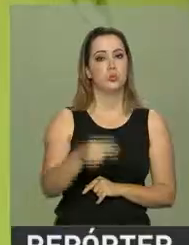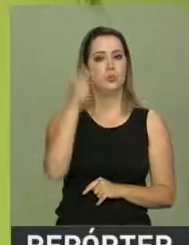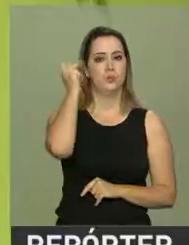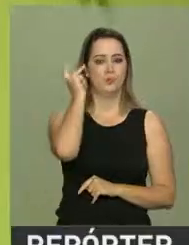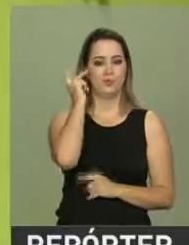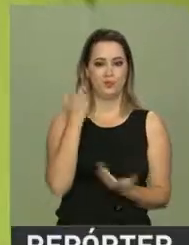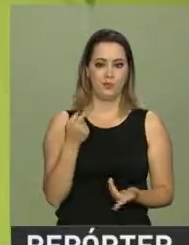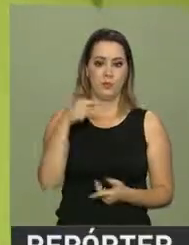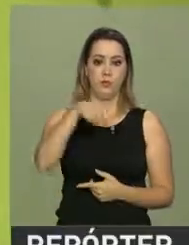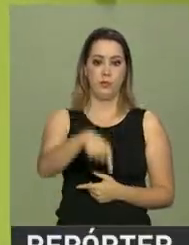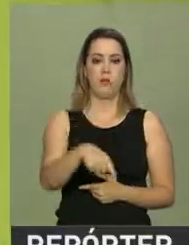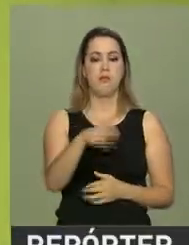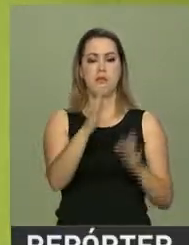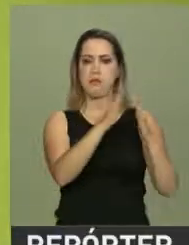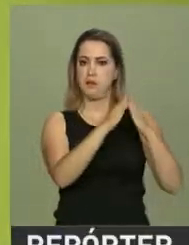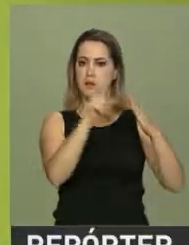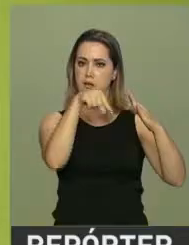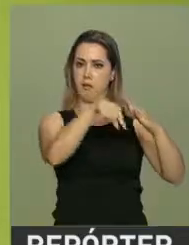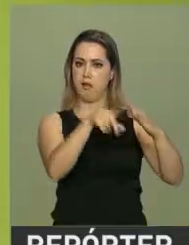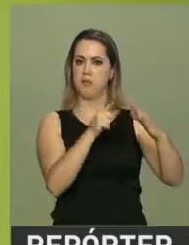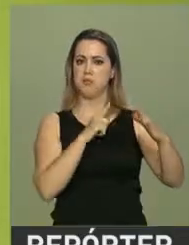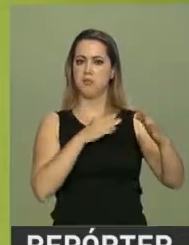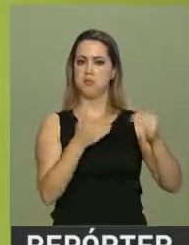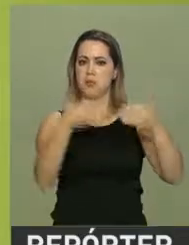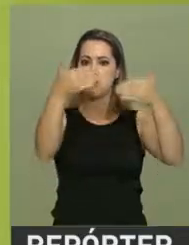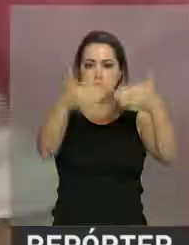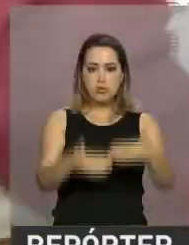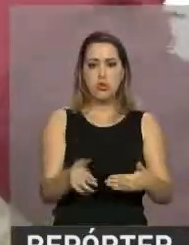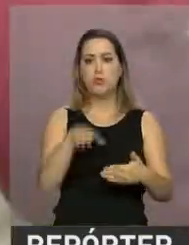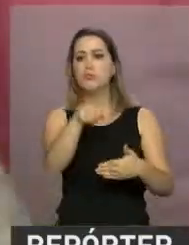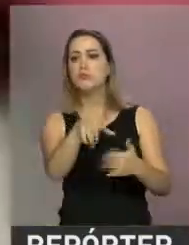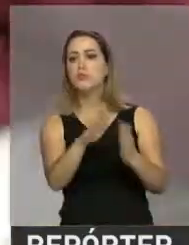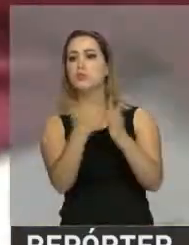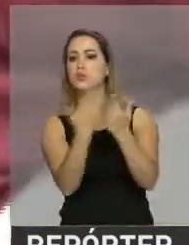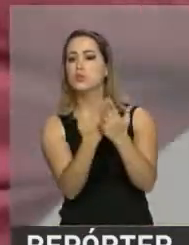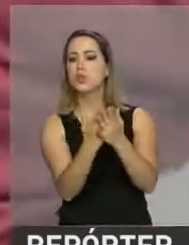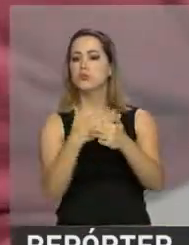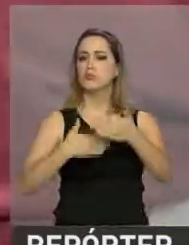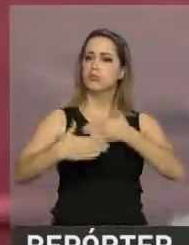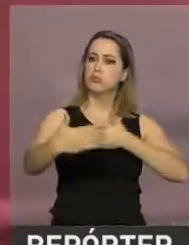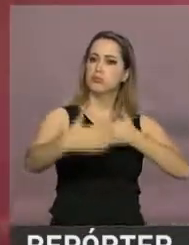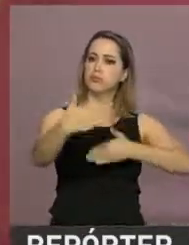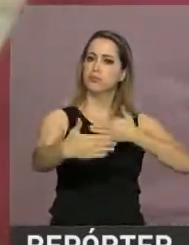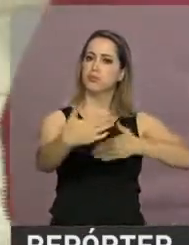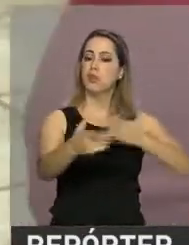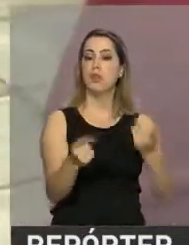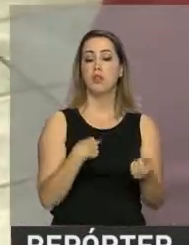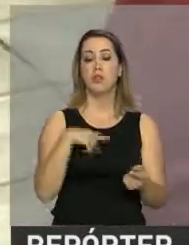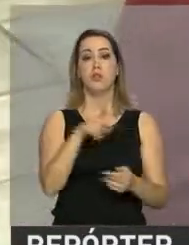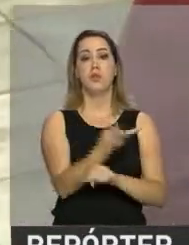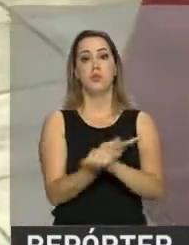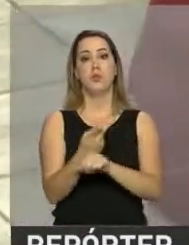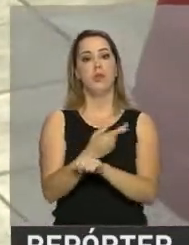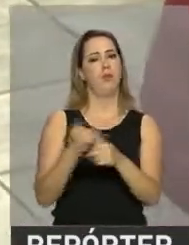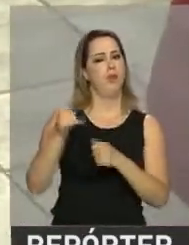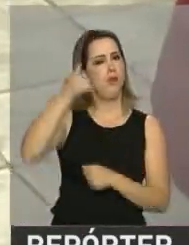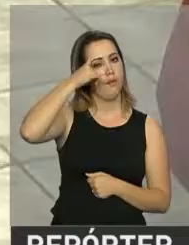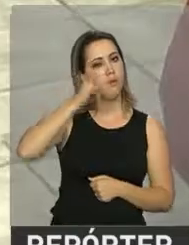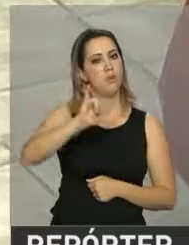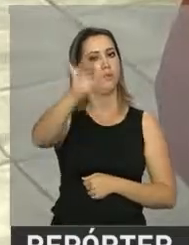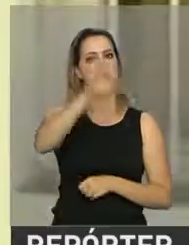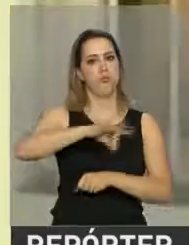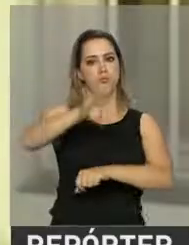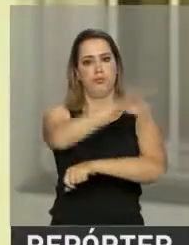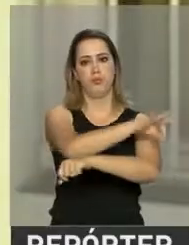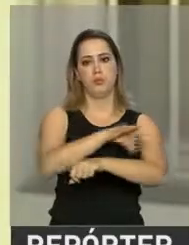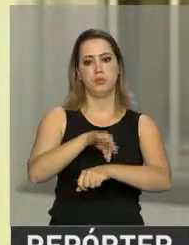Paulo. Na casa do Elcio, que fica bem em frente à escola, o eletricista busca se prevenir para manter o mosquito bem